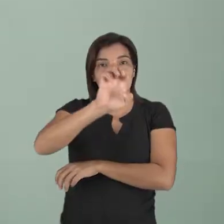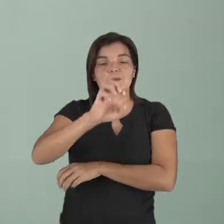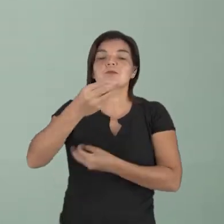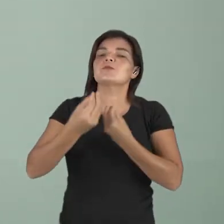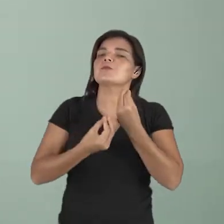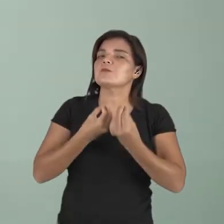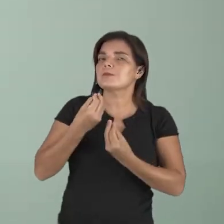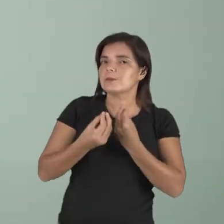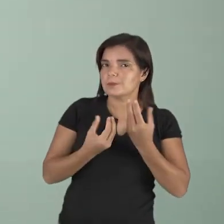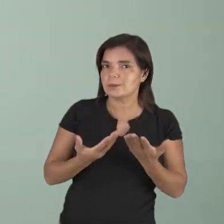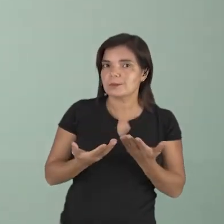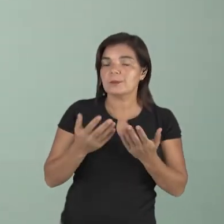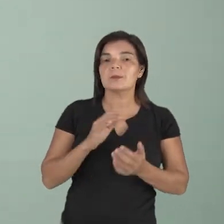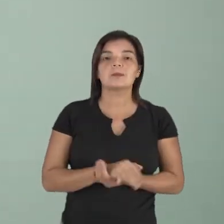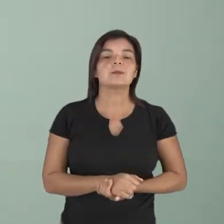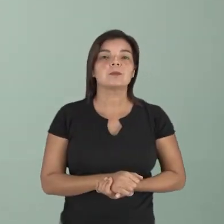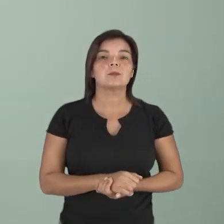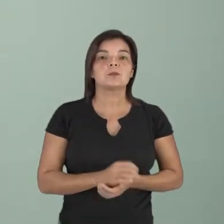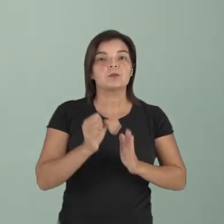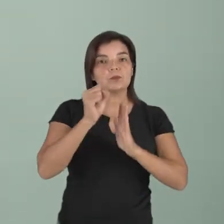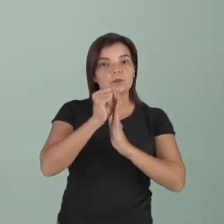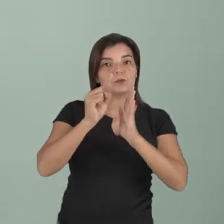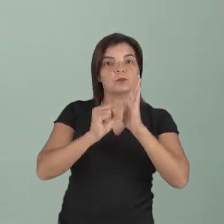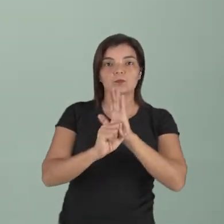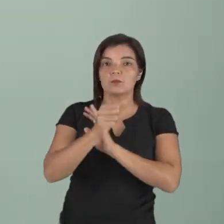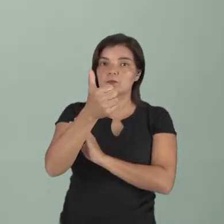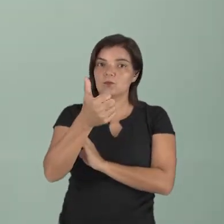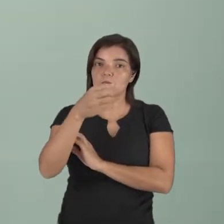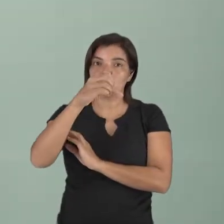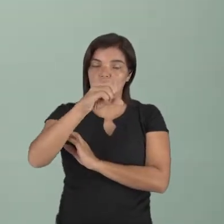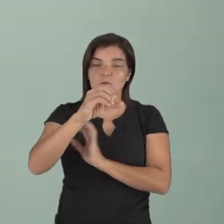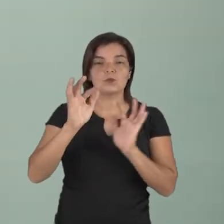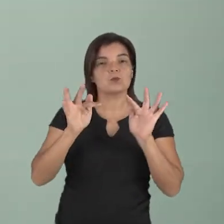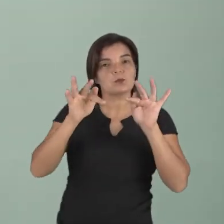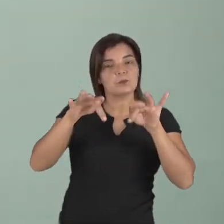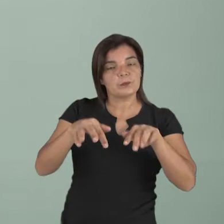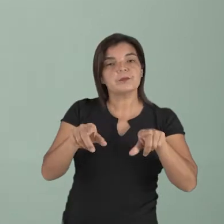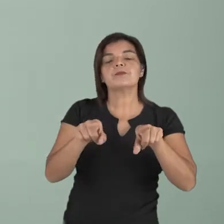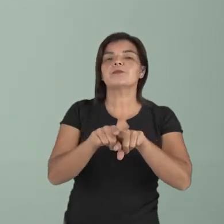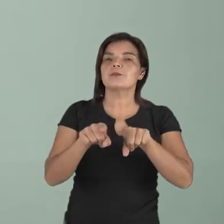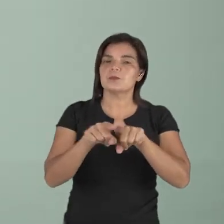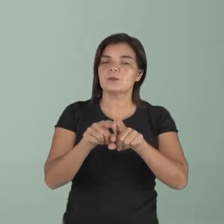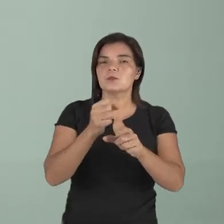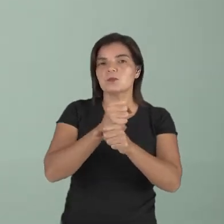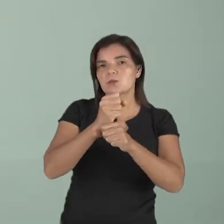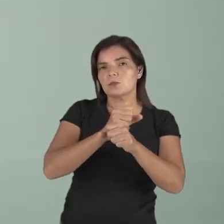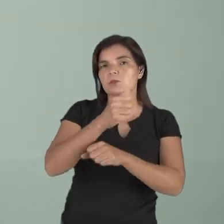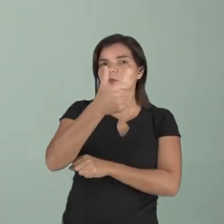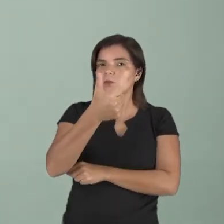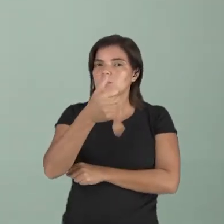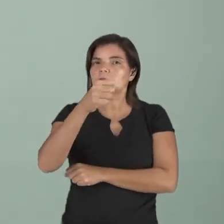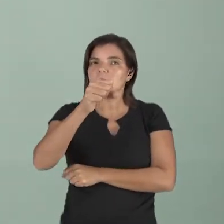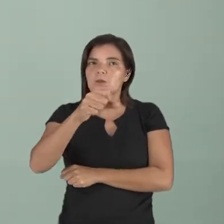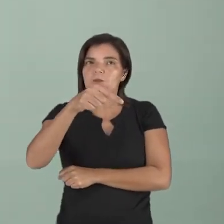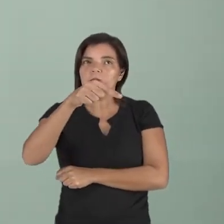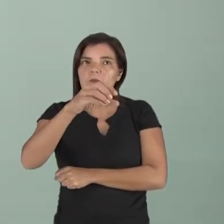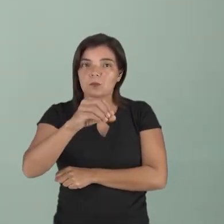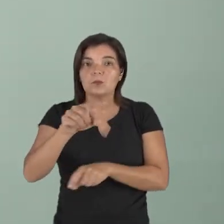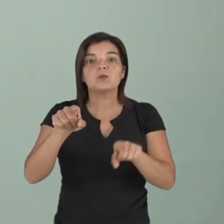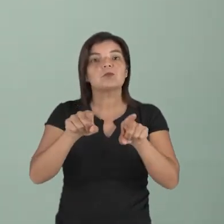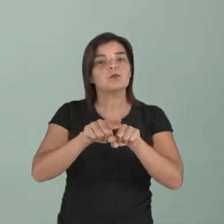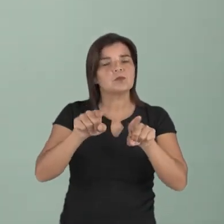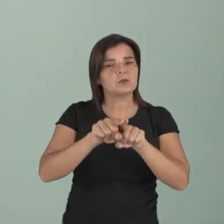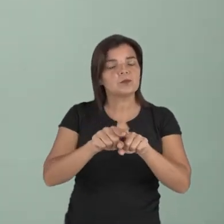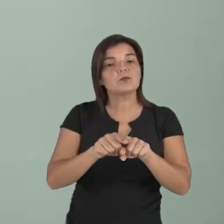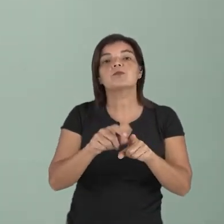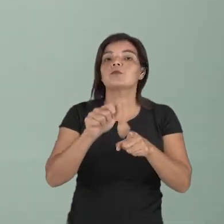esse processo? Lá no século XIX, no final do século XIX, ano de 1870, a borracha ela